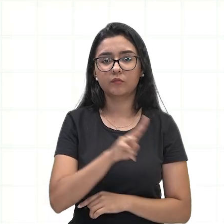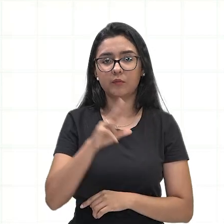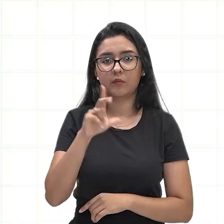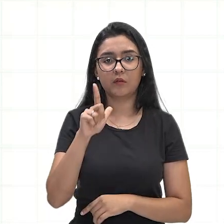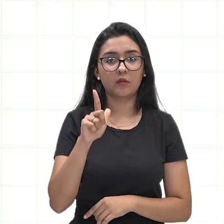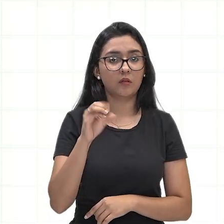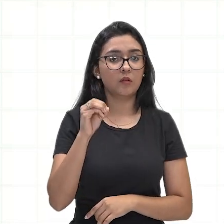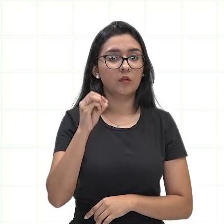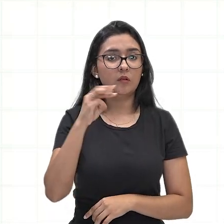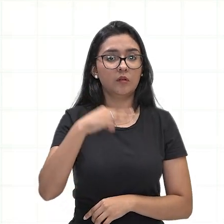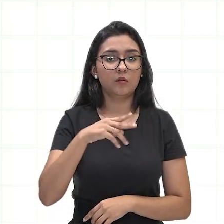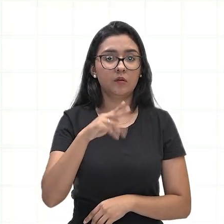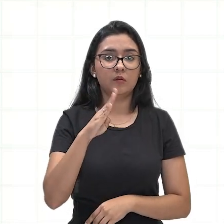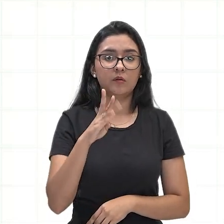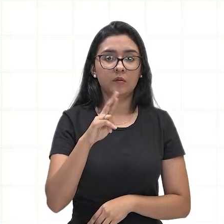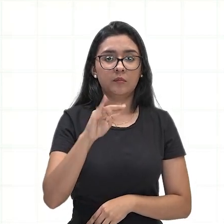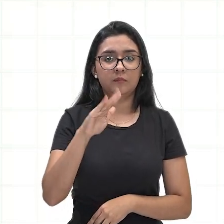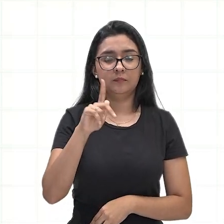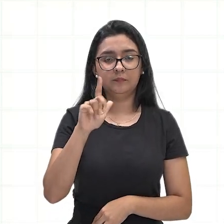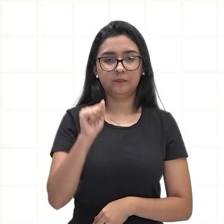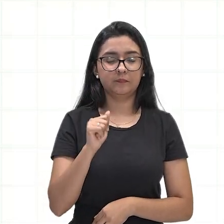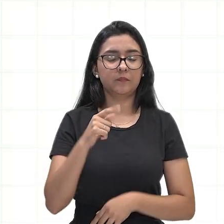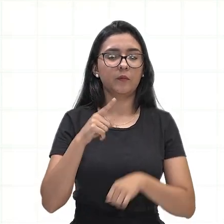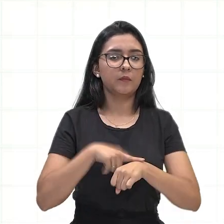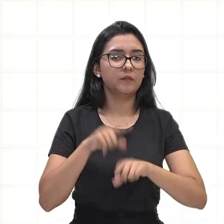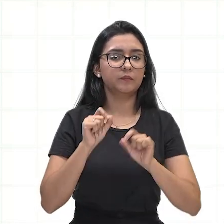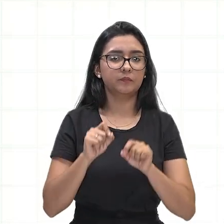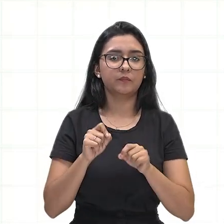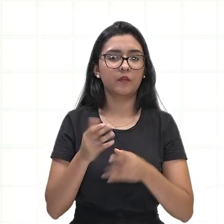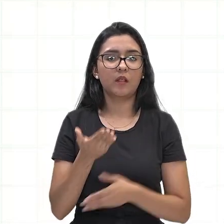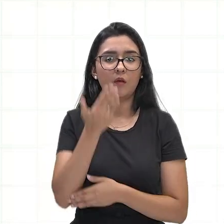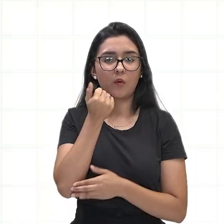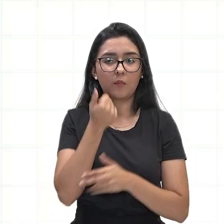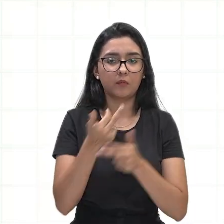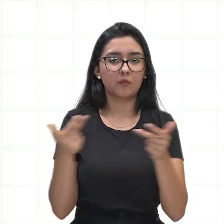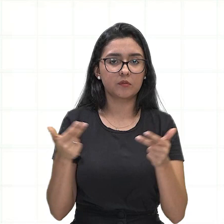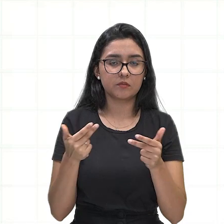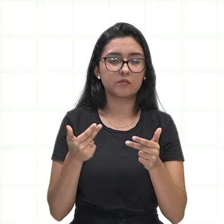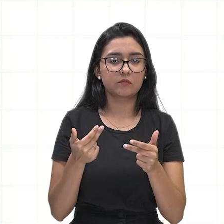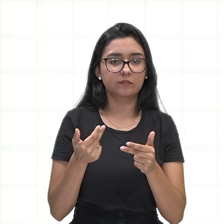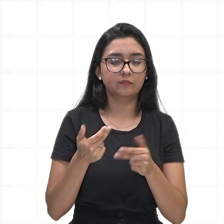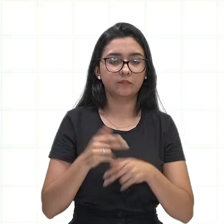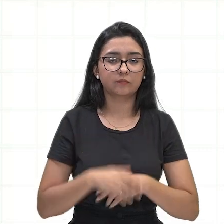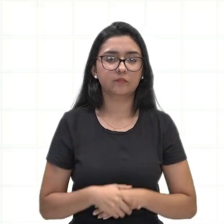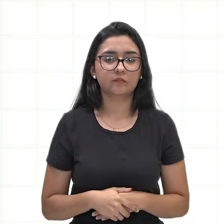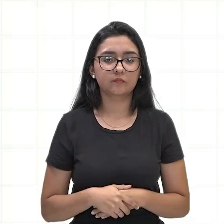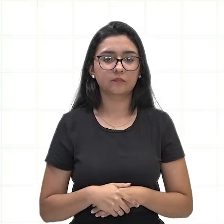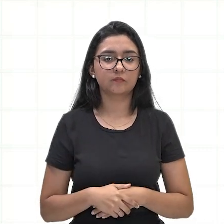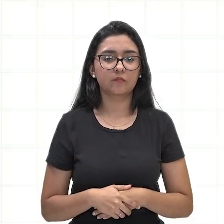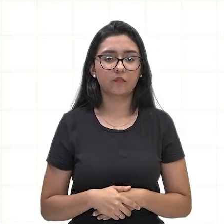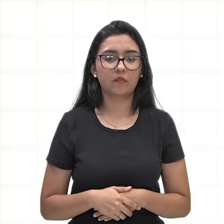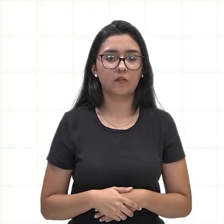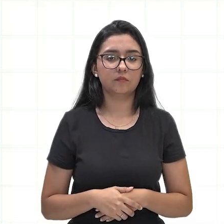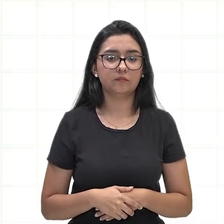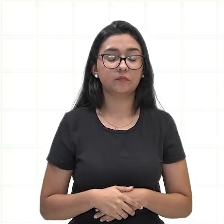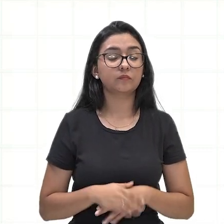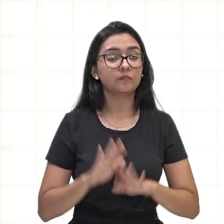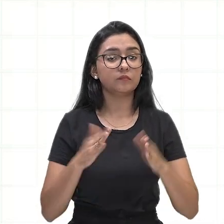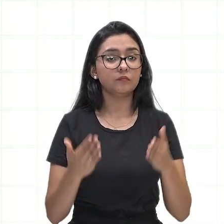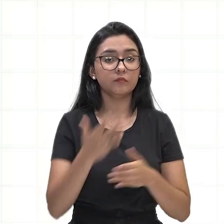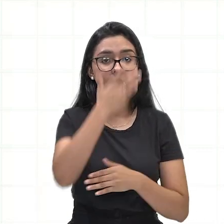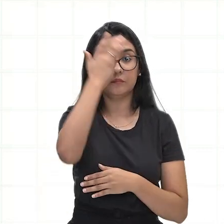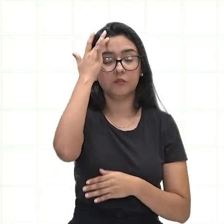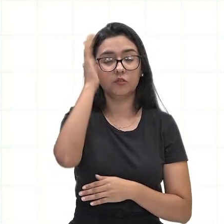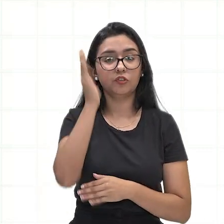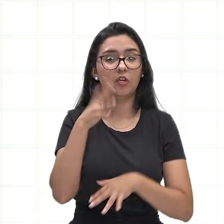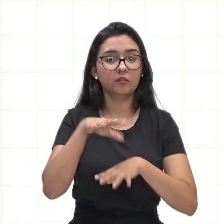conhecida aí, né, quando ela ingere, né, esse ovo que foi depositado aí. Então, uma